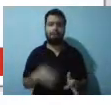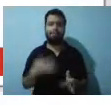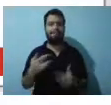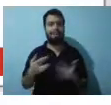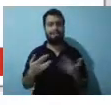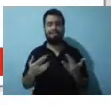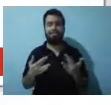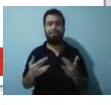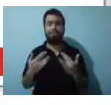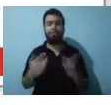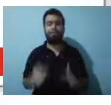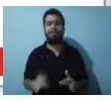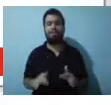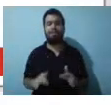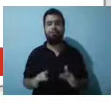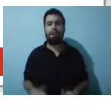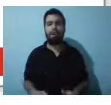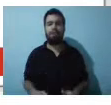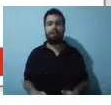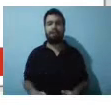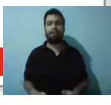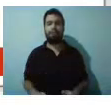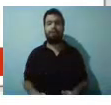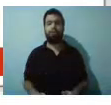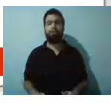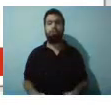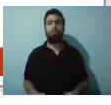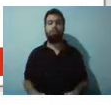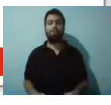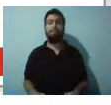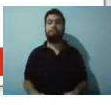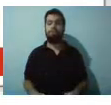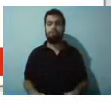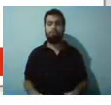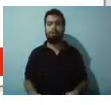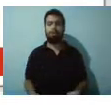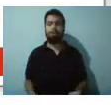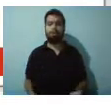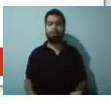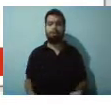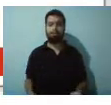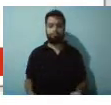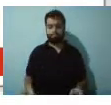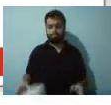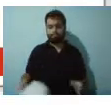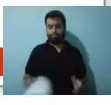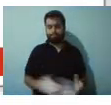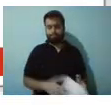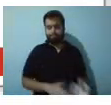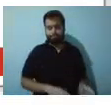não, aliviada não. O socialismo cai, tá bom? E a disputa passa a ser multipolar, tá bom?